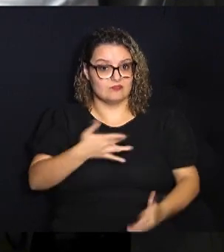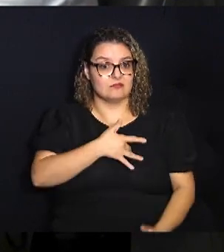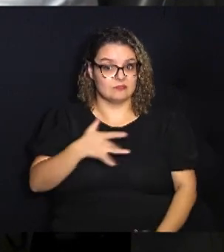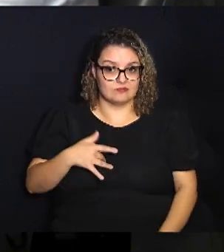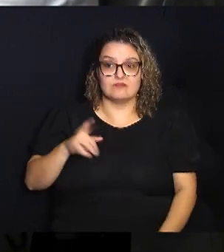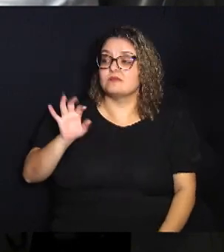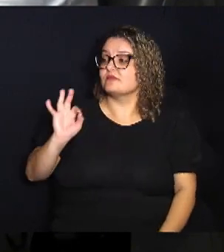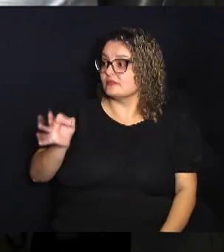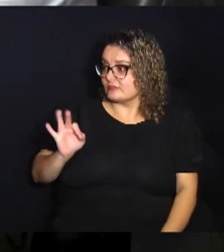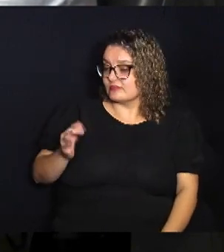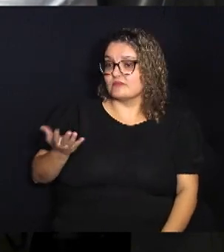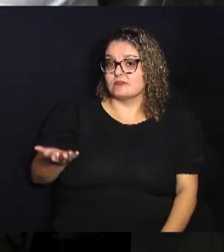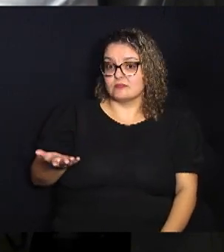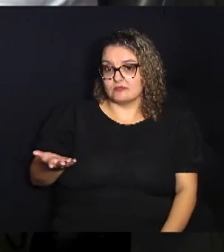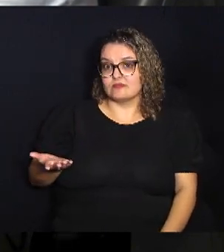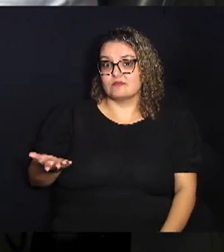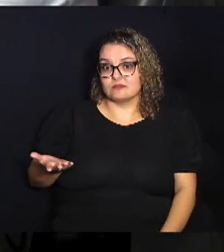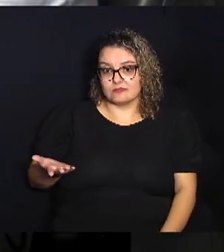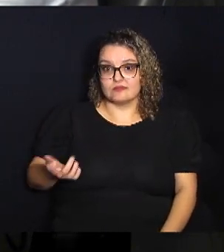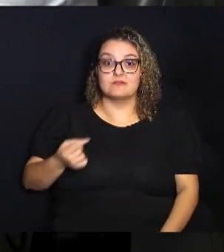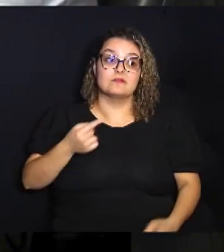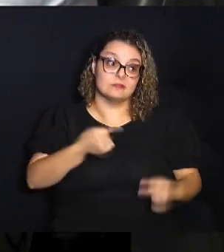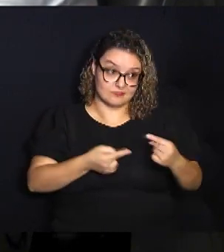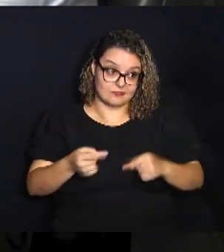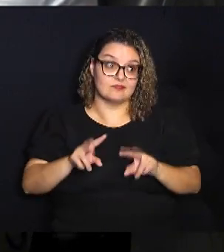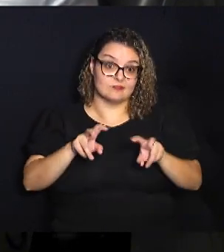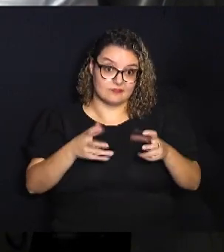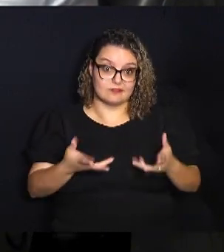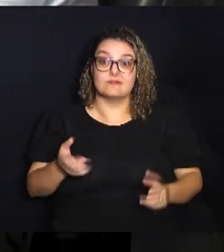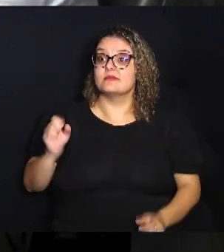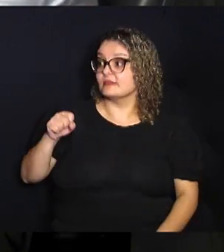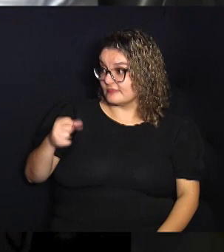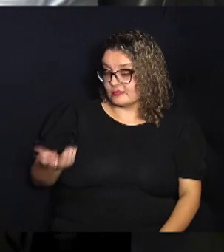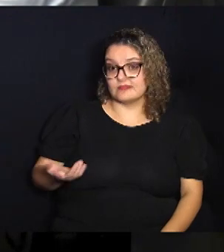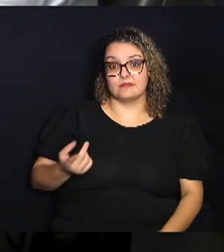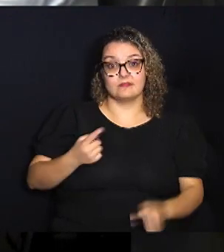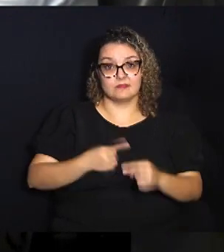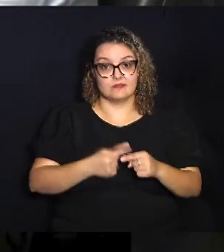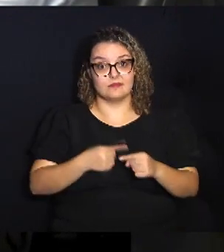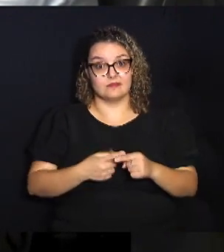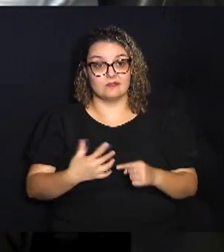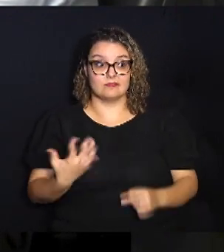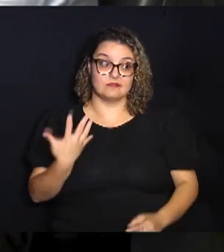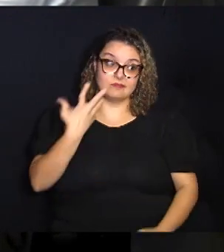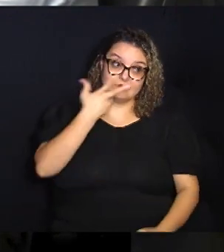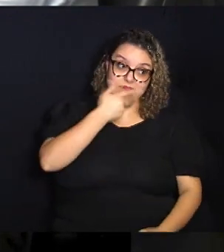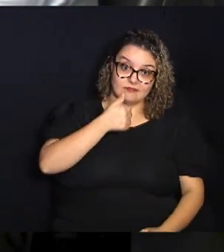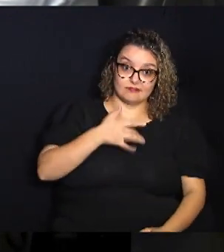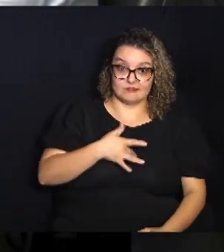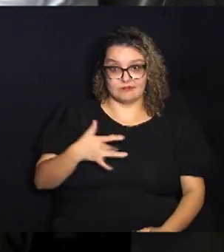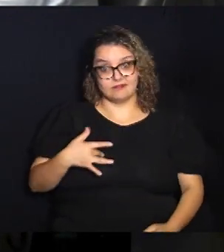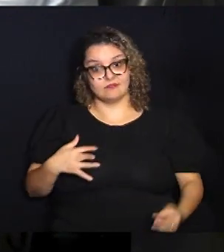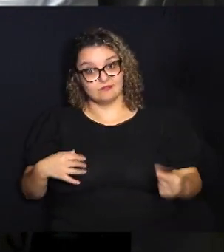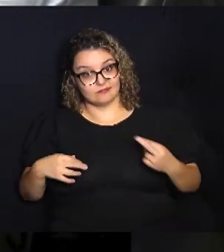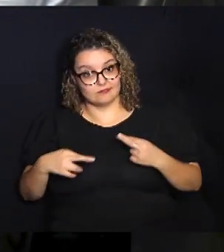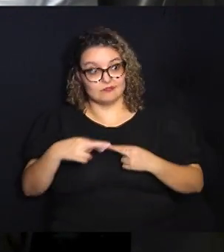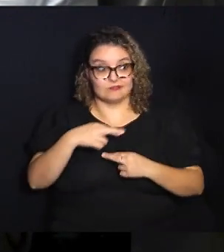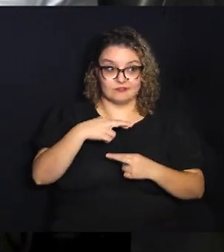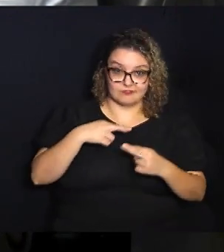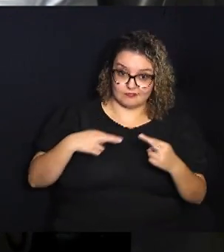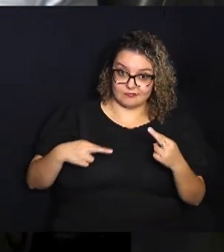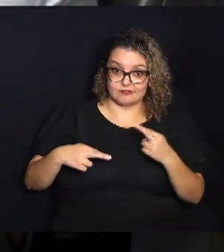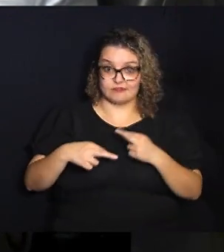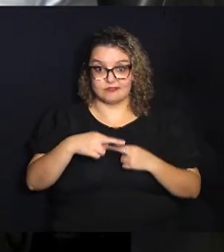né? Exatamente, E essenciais. que há uma discussão sobre isso, né? Sim. Porque beleza e saúde tem